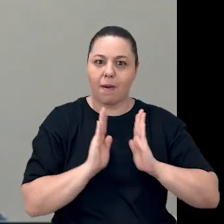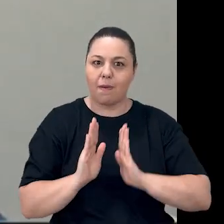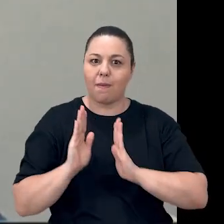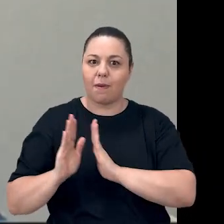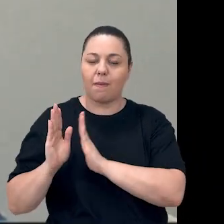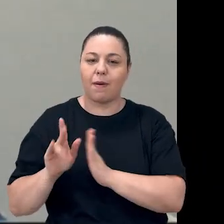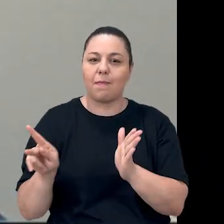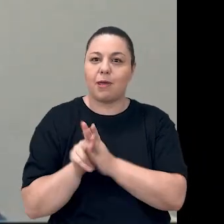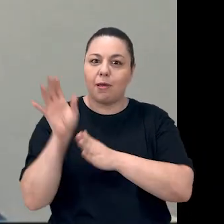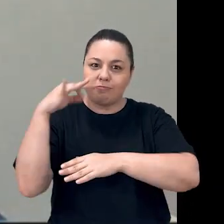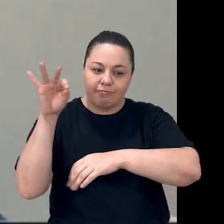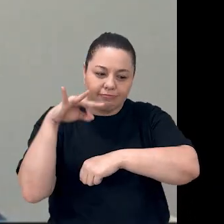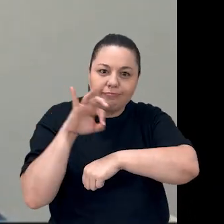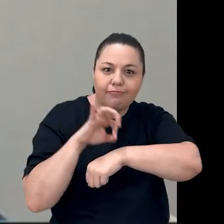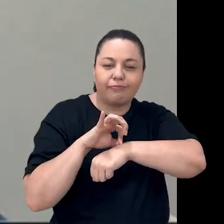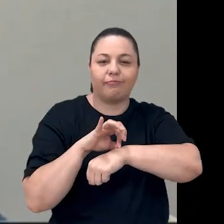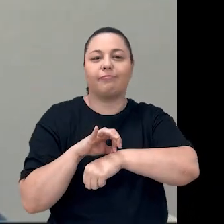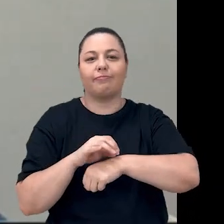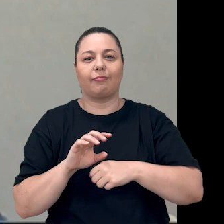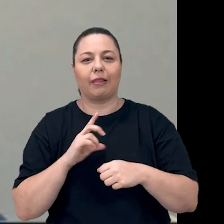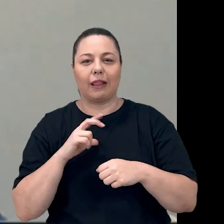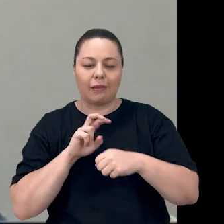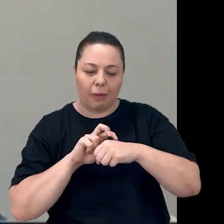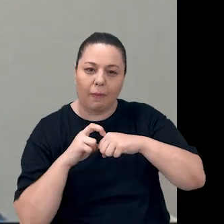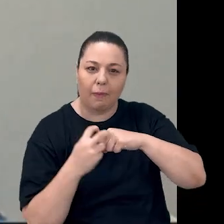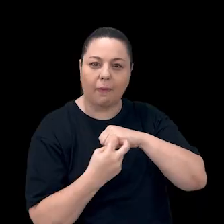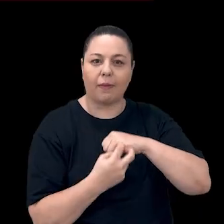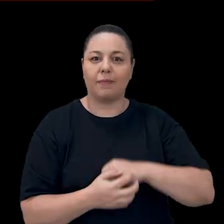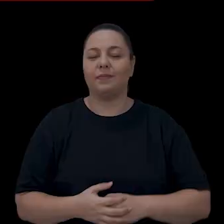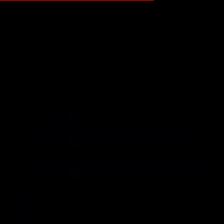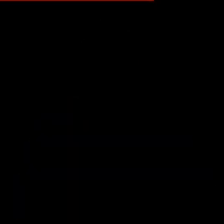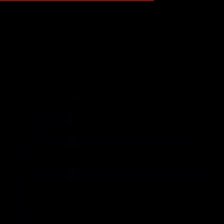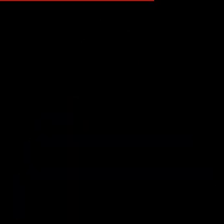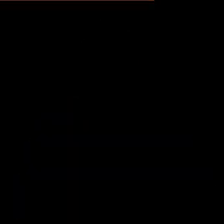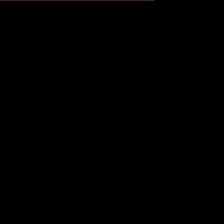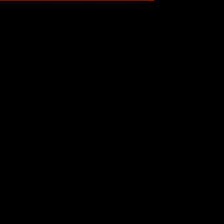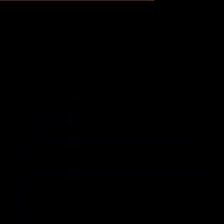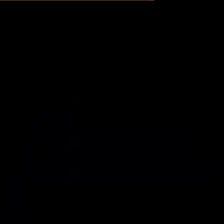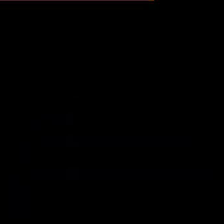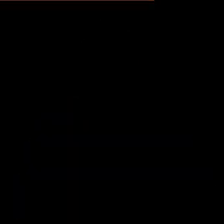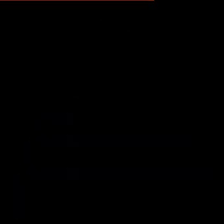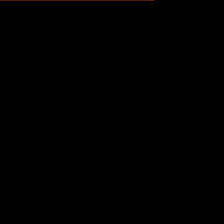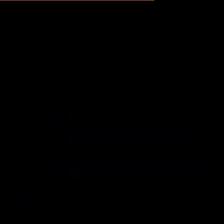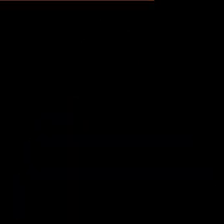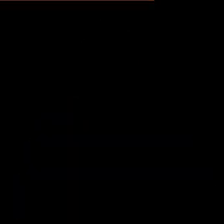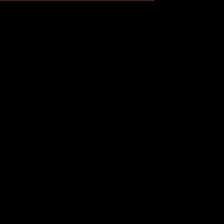desses comprimidos feitos em alguns estágios do ciclo do Aedes aegypti.